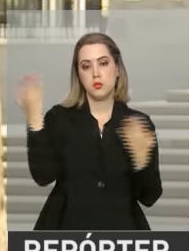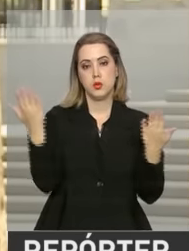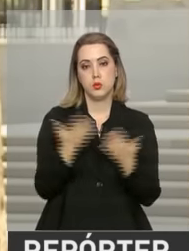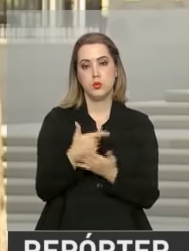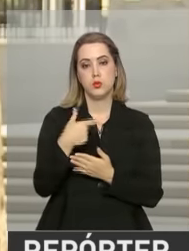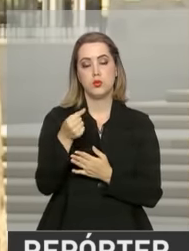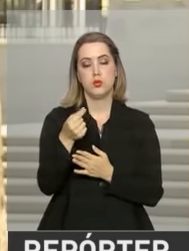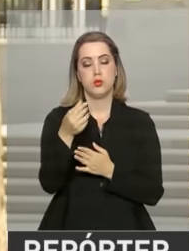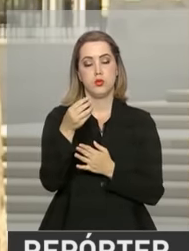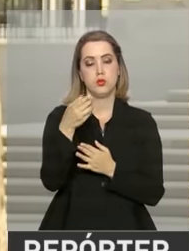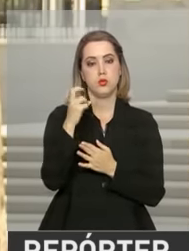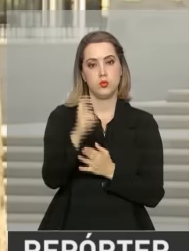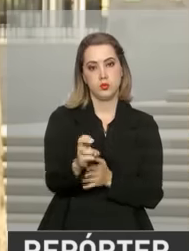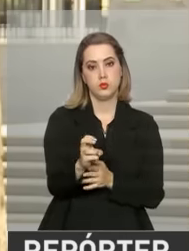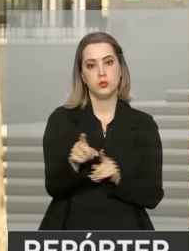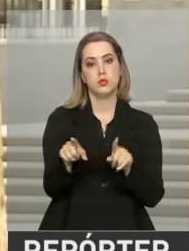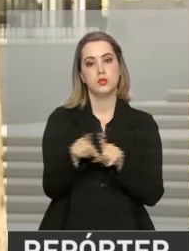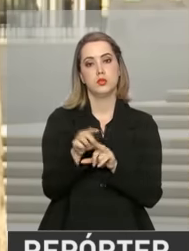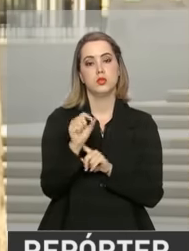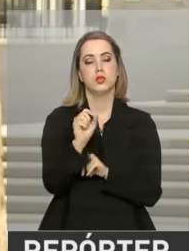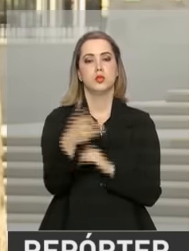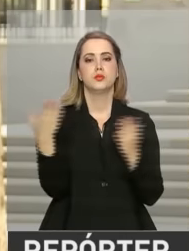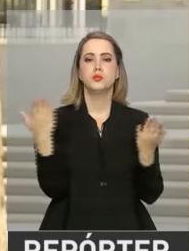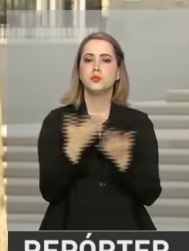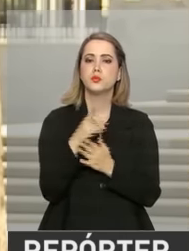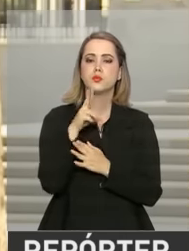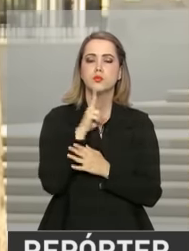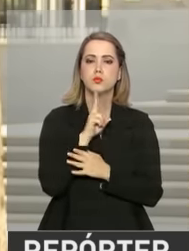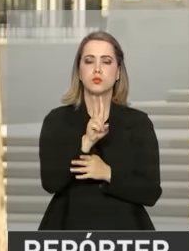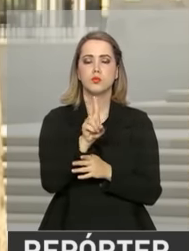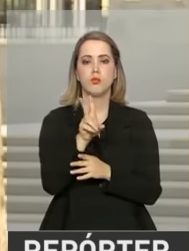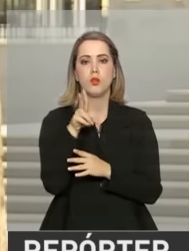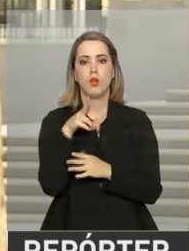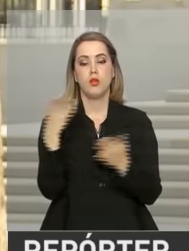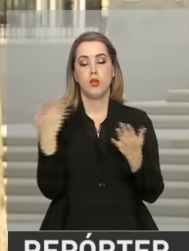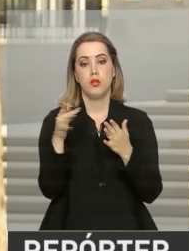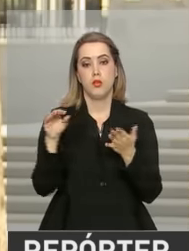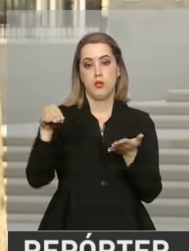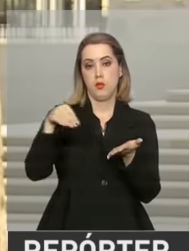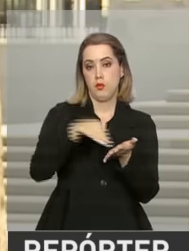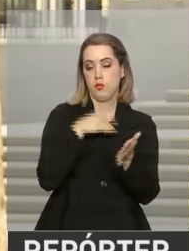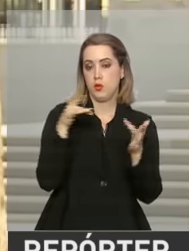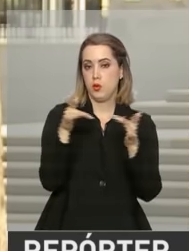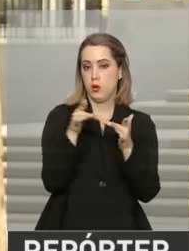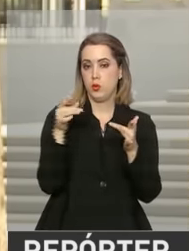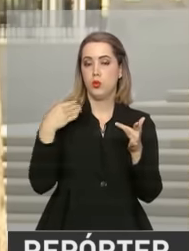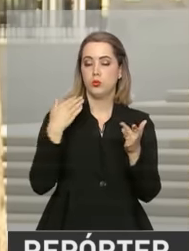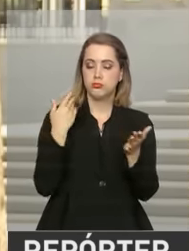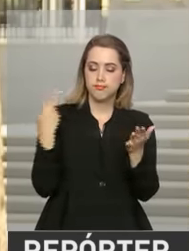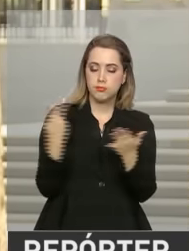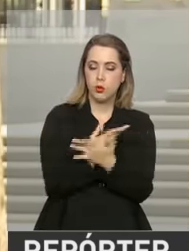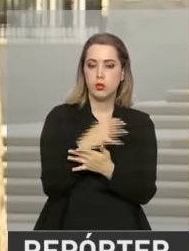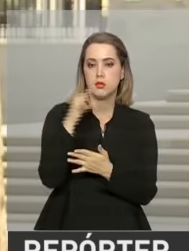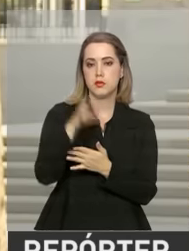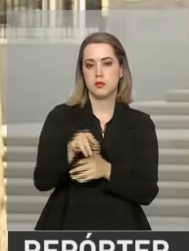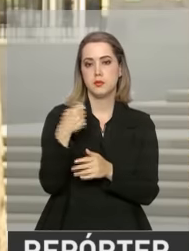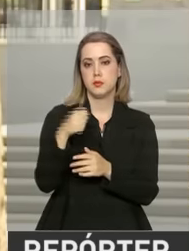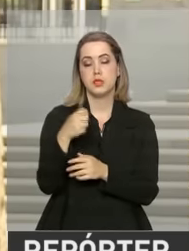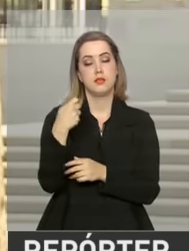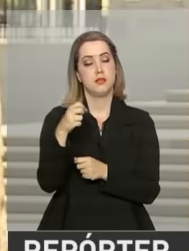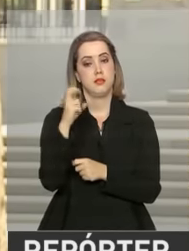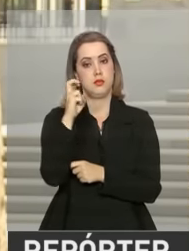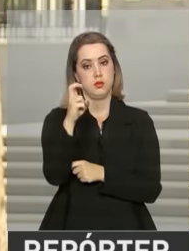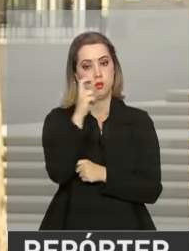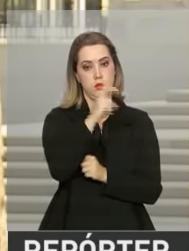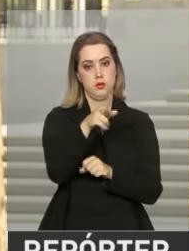2005. Para o Acordo de Paris sobre mudanças climáticas entrar em vigor, é necessária a ratificação de pelo menos